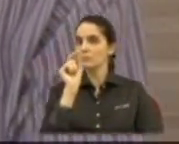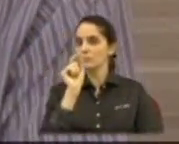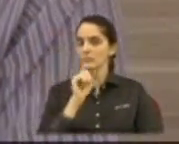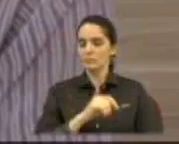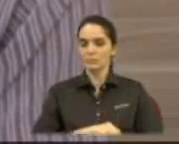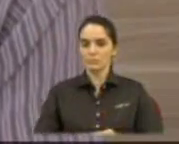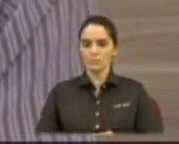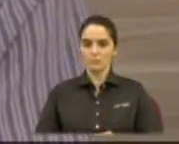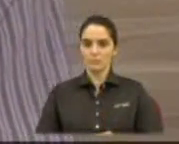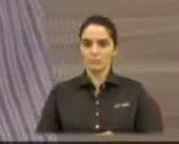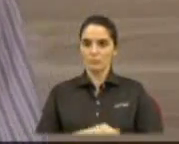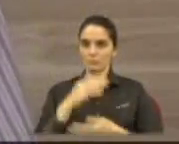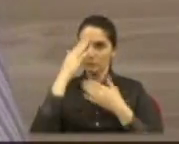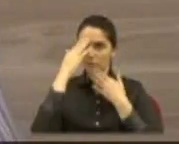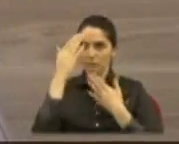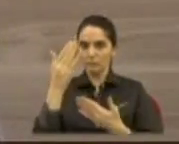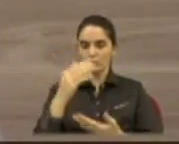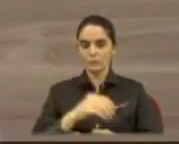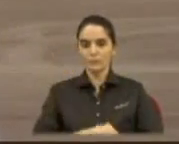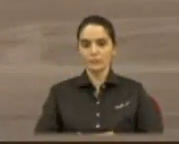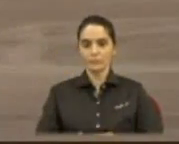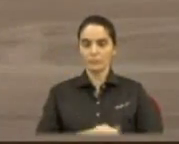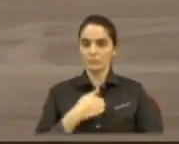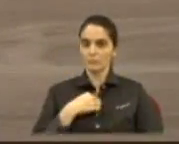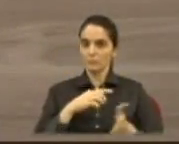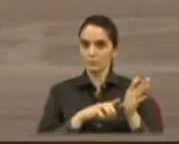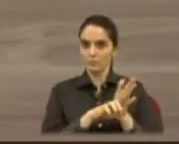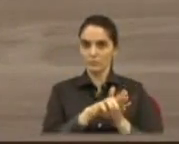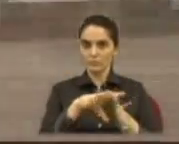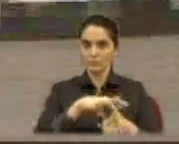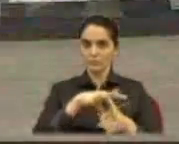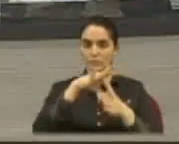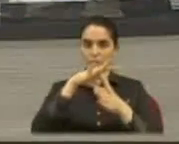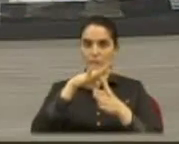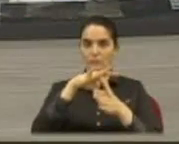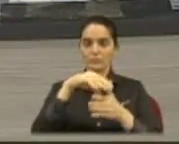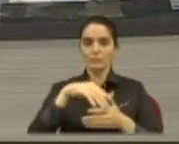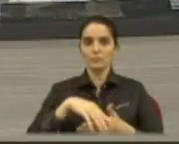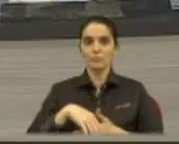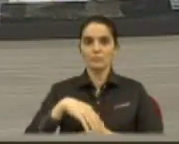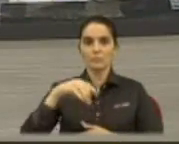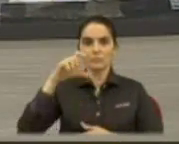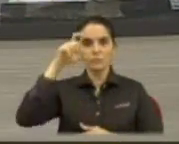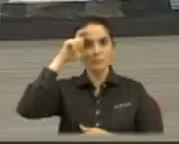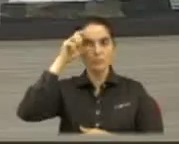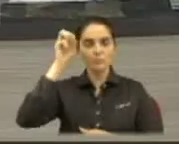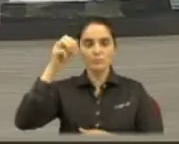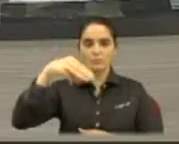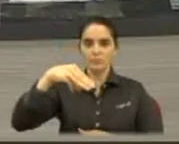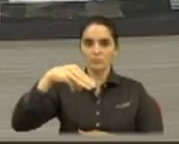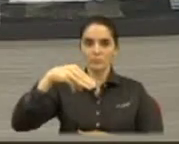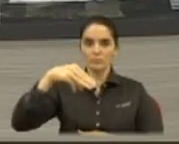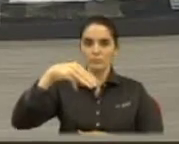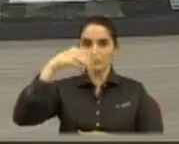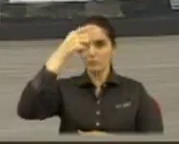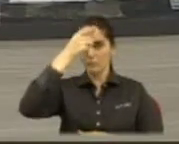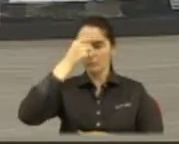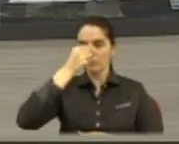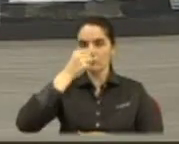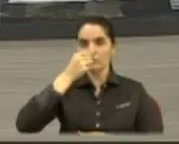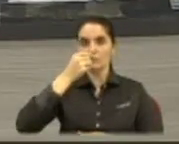teor da moção. Obrigado, senhor presidente. Consulto os líderes. Vereador Farid. Sim. Vereador